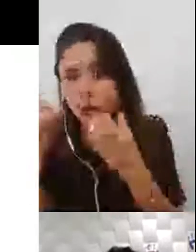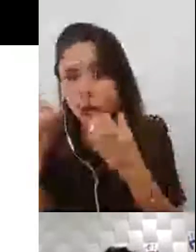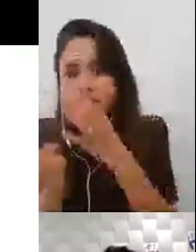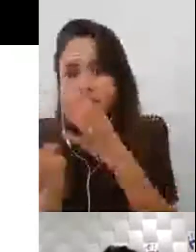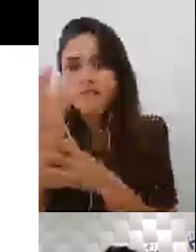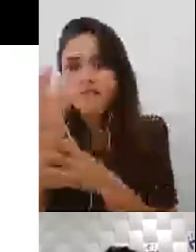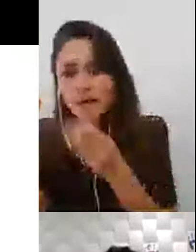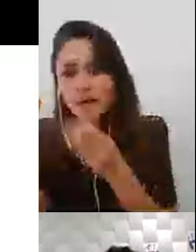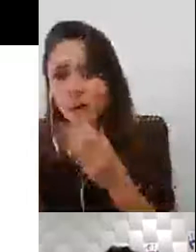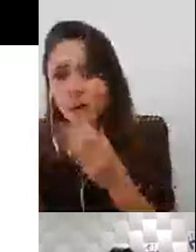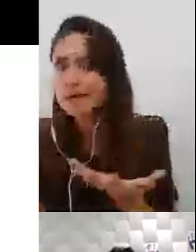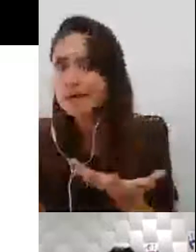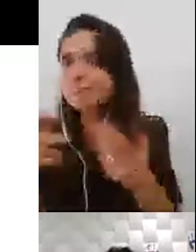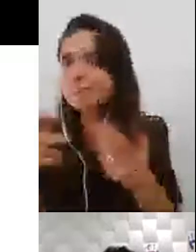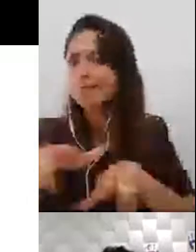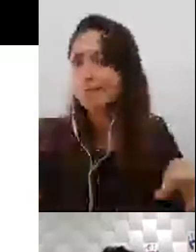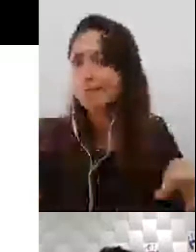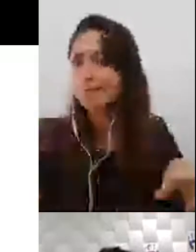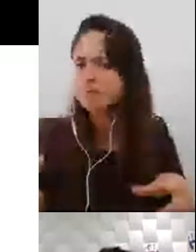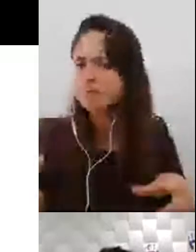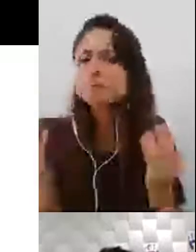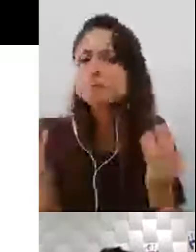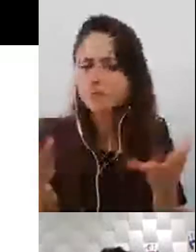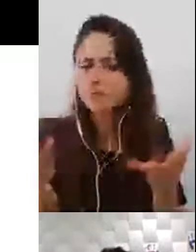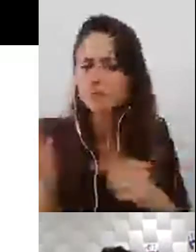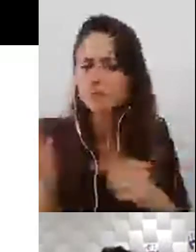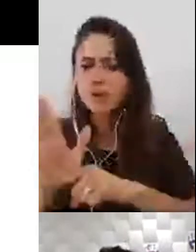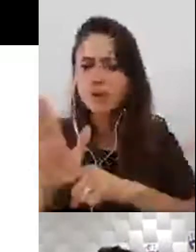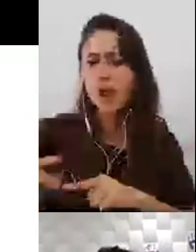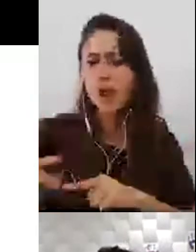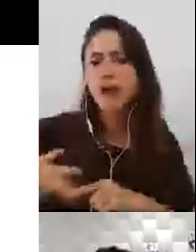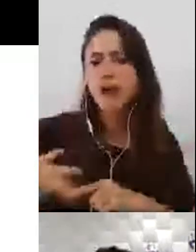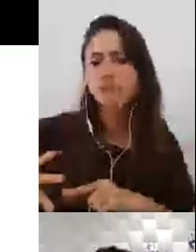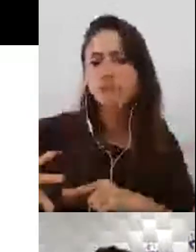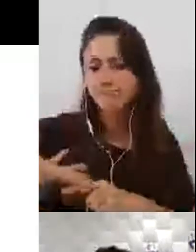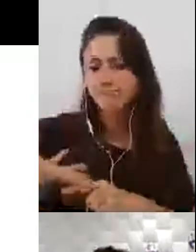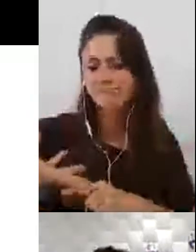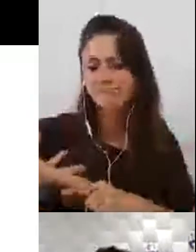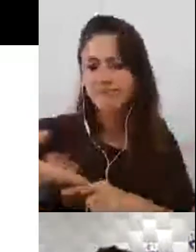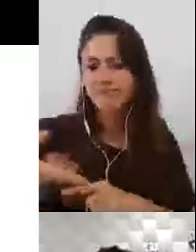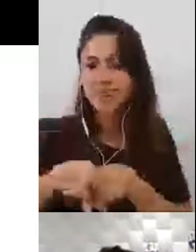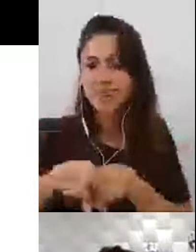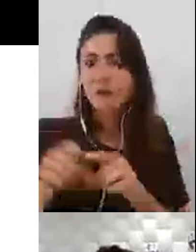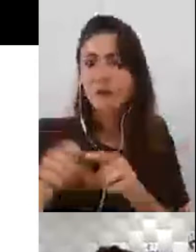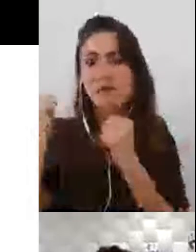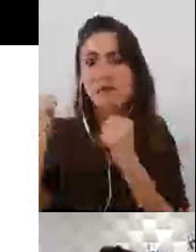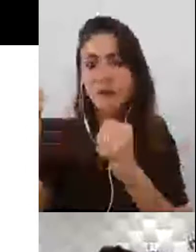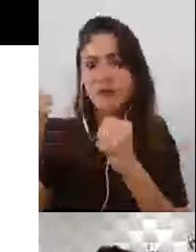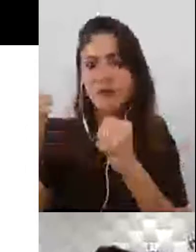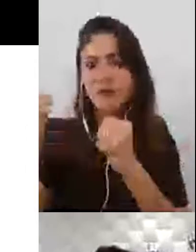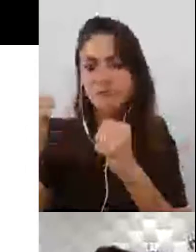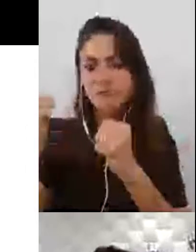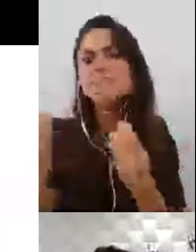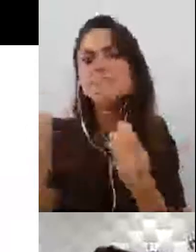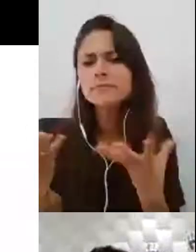que consiga se tornar de uma forma ágil e cada vez mais robusta todo esse conceito, pensando